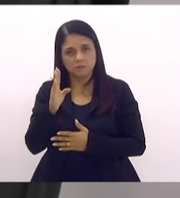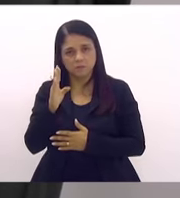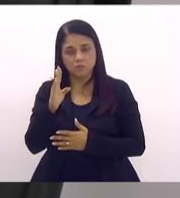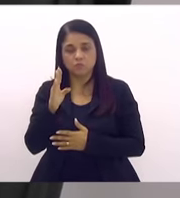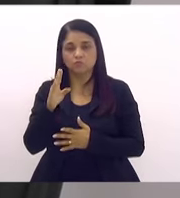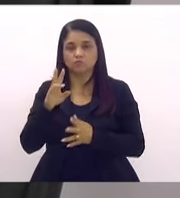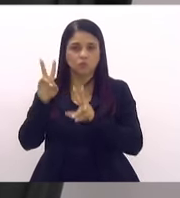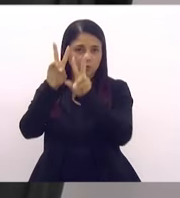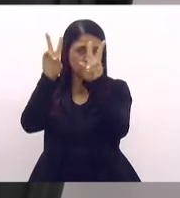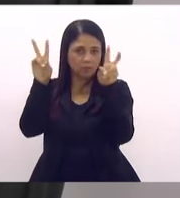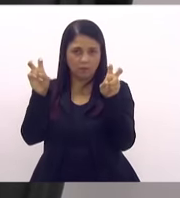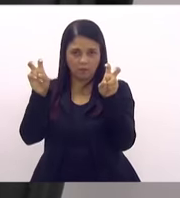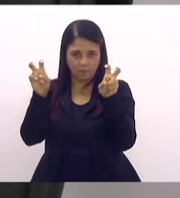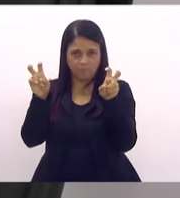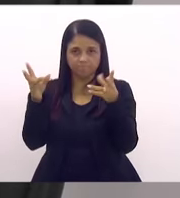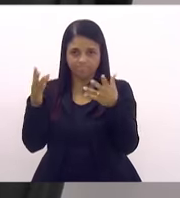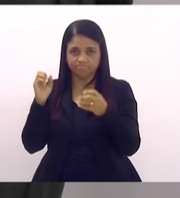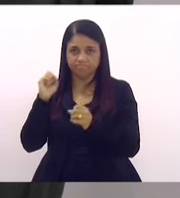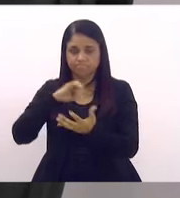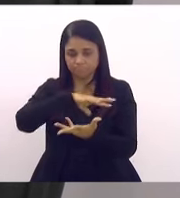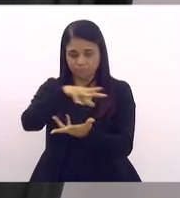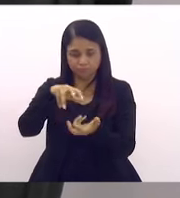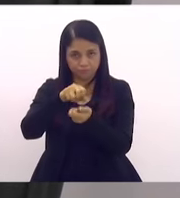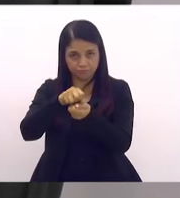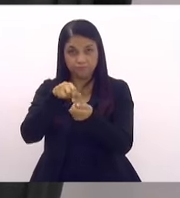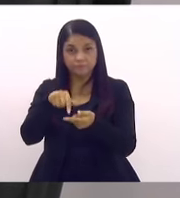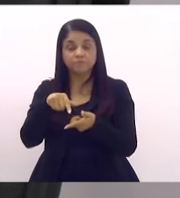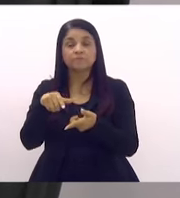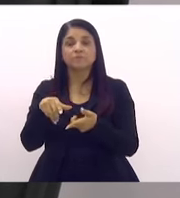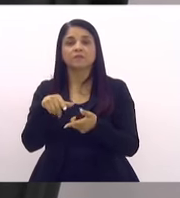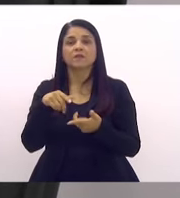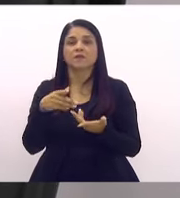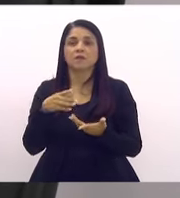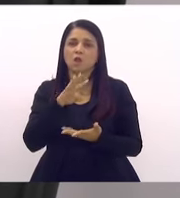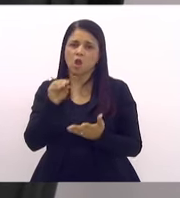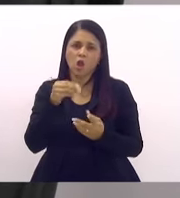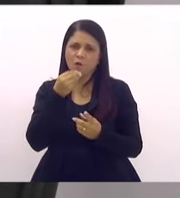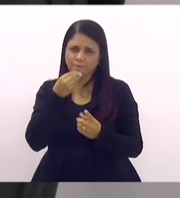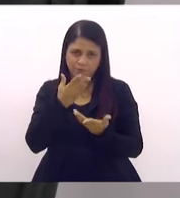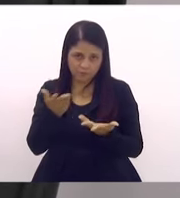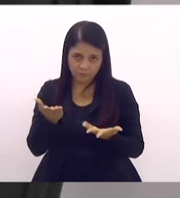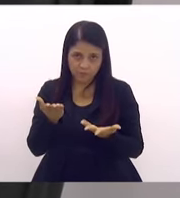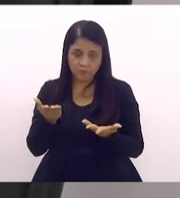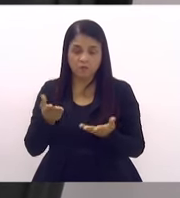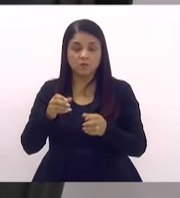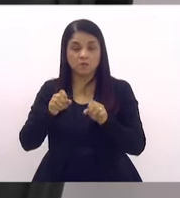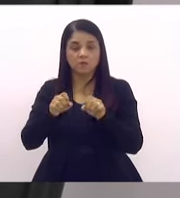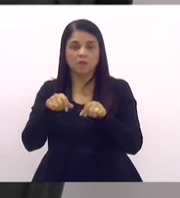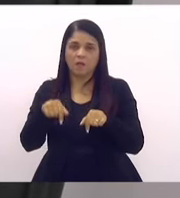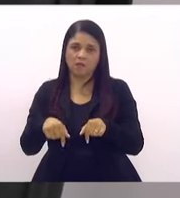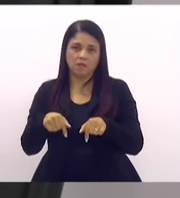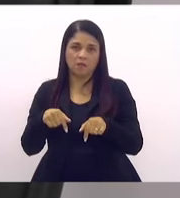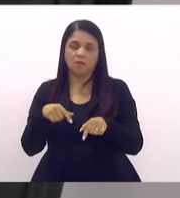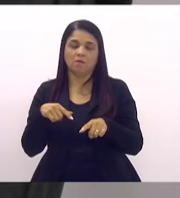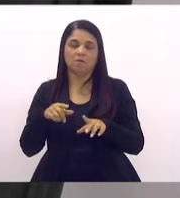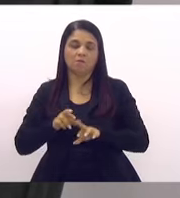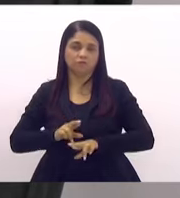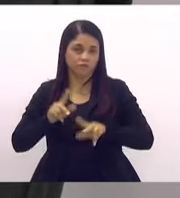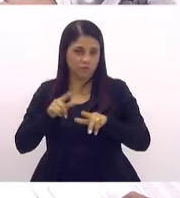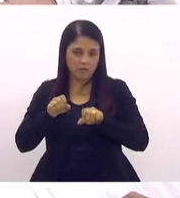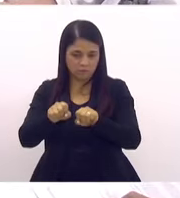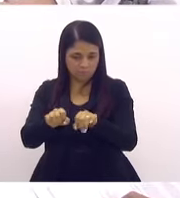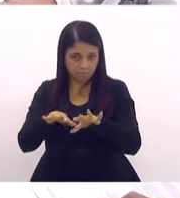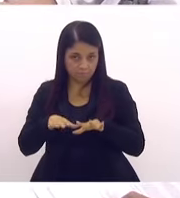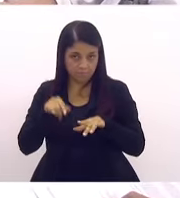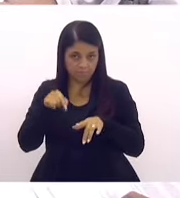tema. Preservação. Então, obviamente, que não será, até porque isso é matéria de plenário, não nossa, mas não